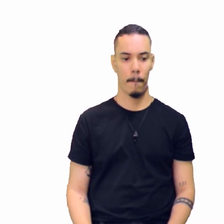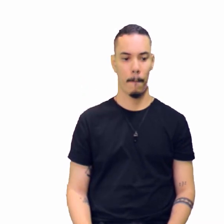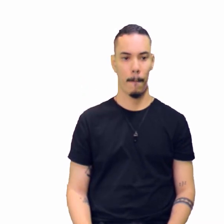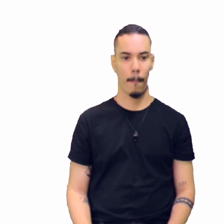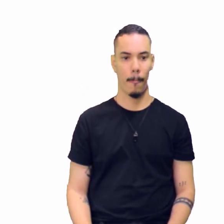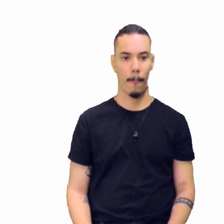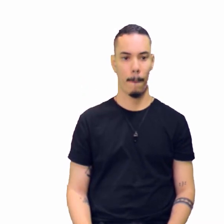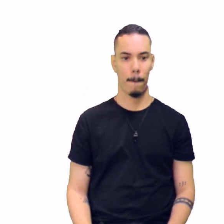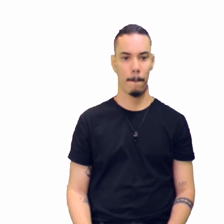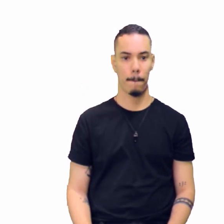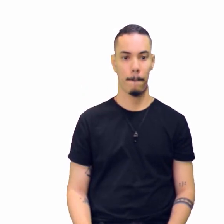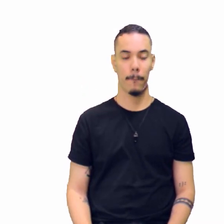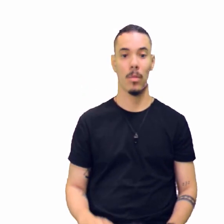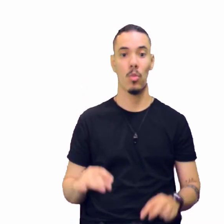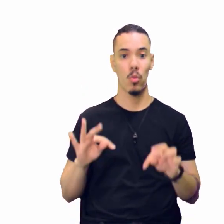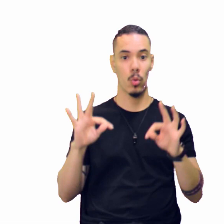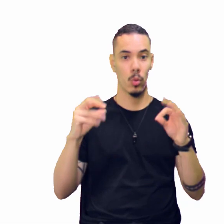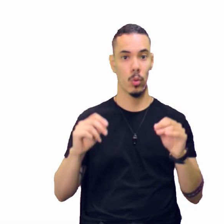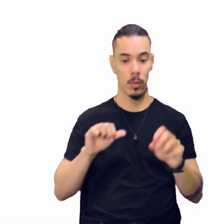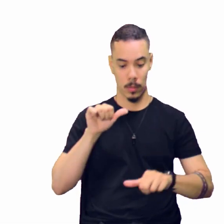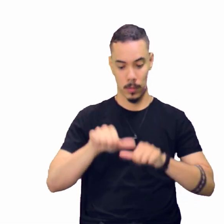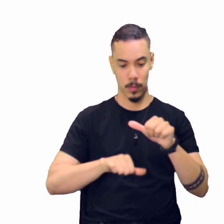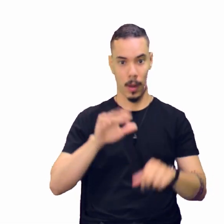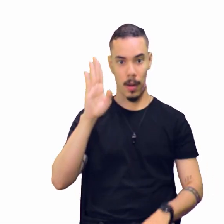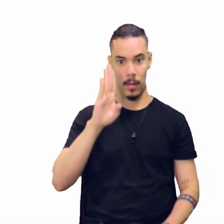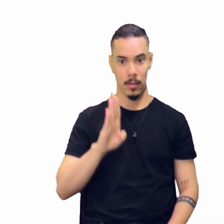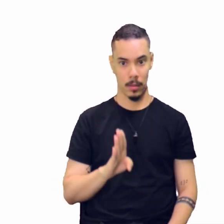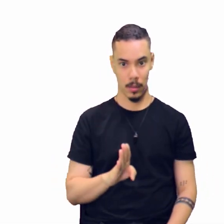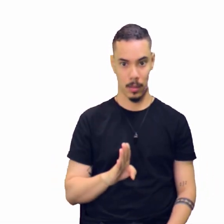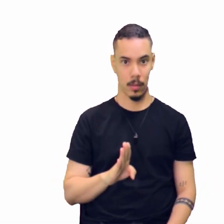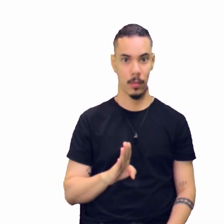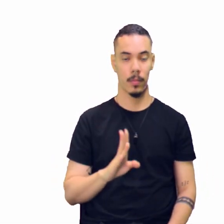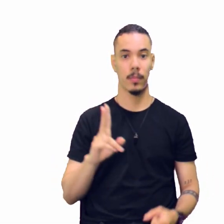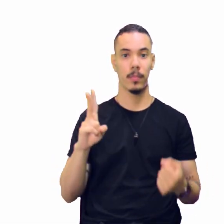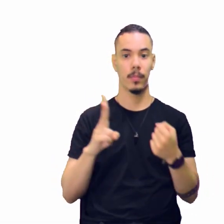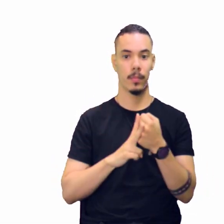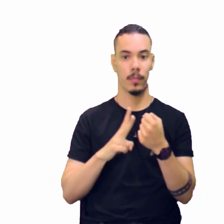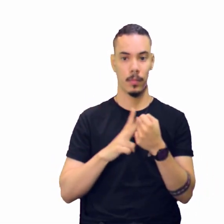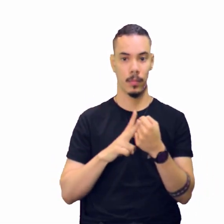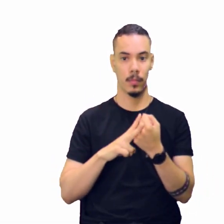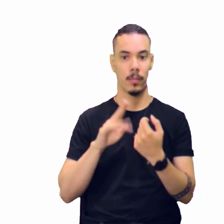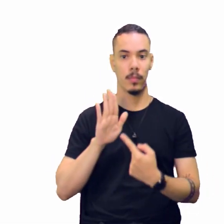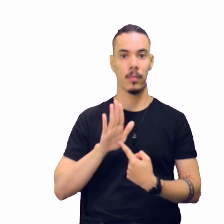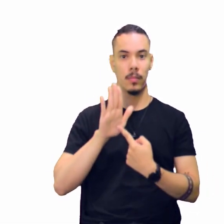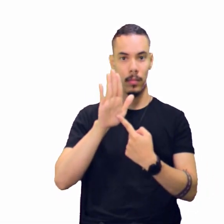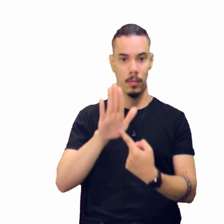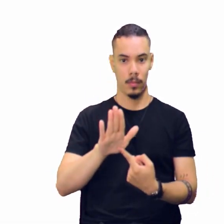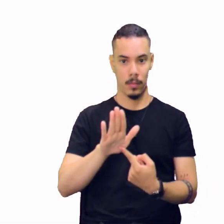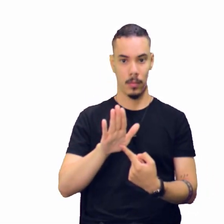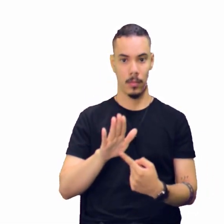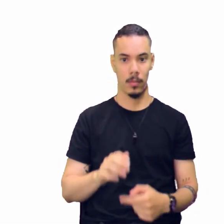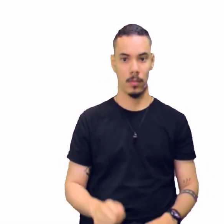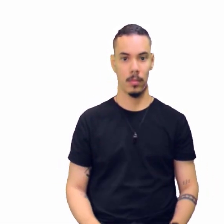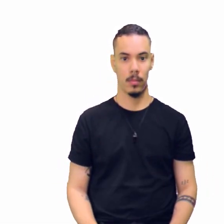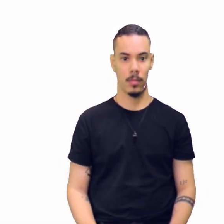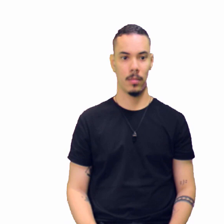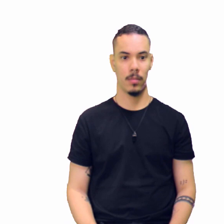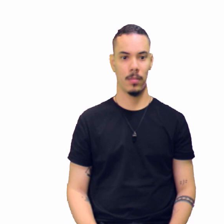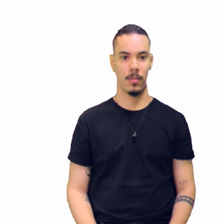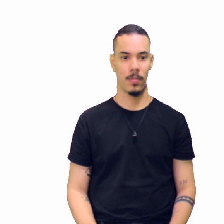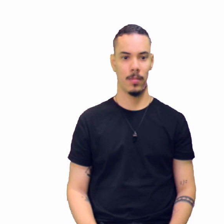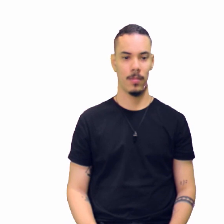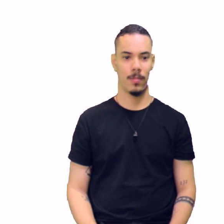E viramos todos brasileiros. O verbo destacado... Opa, cadê o